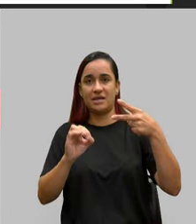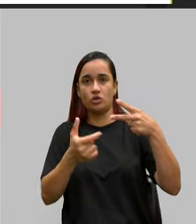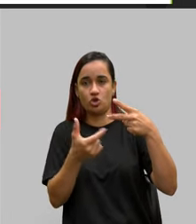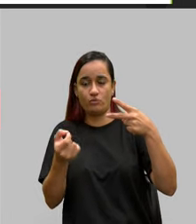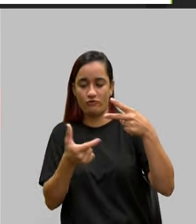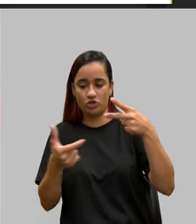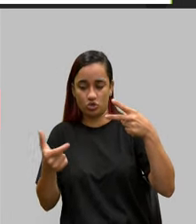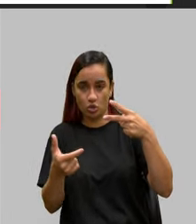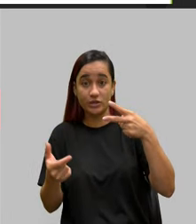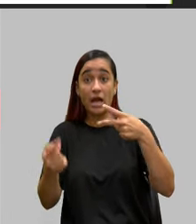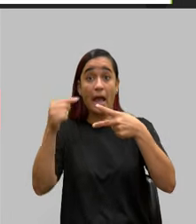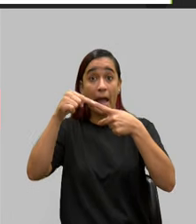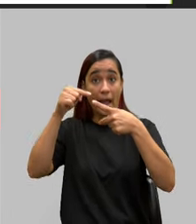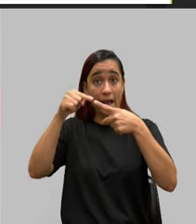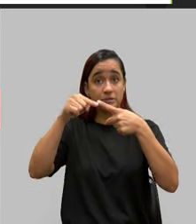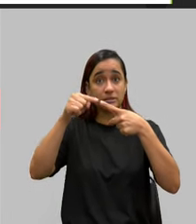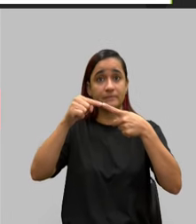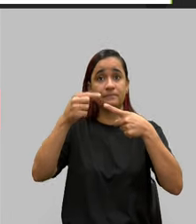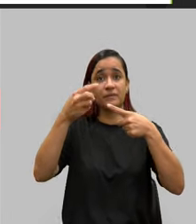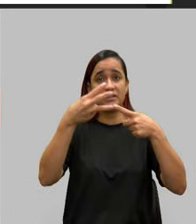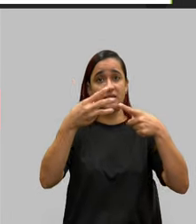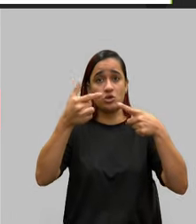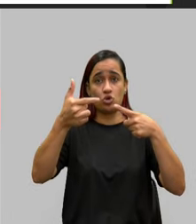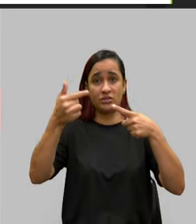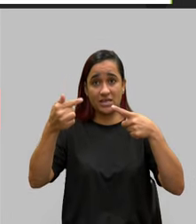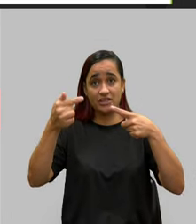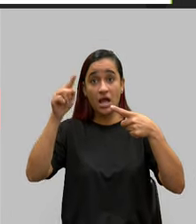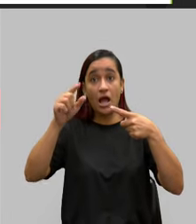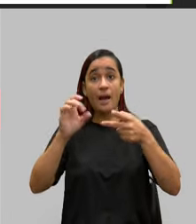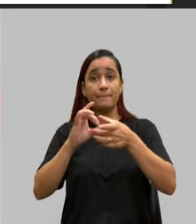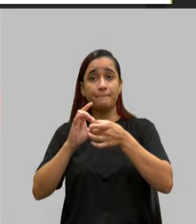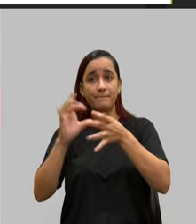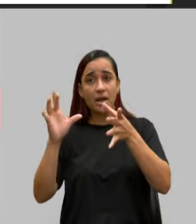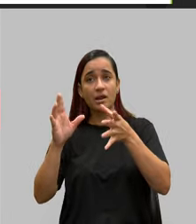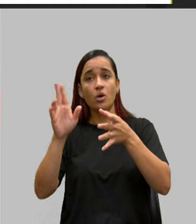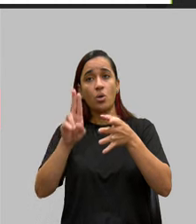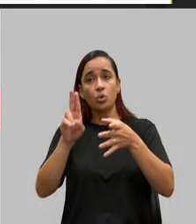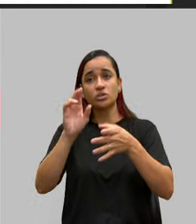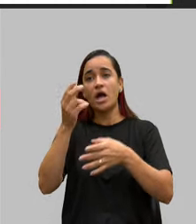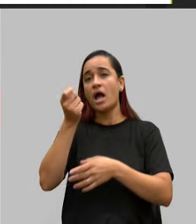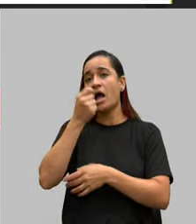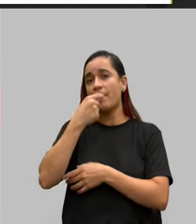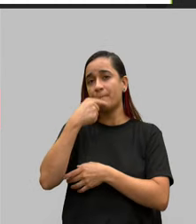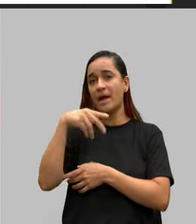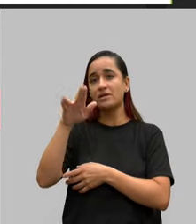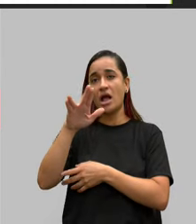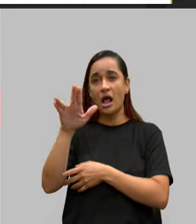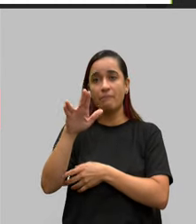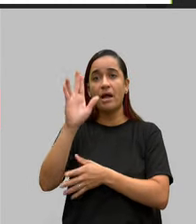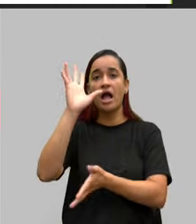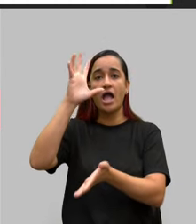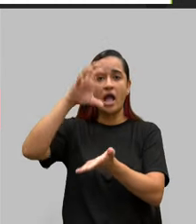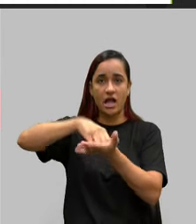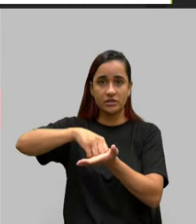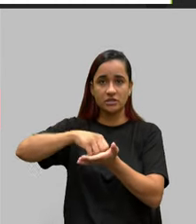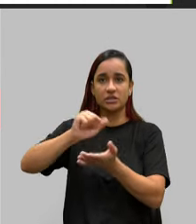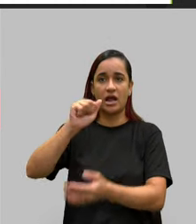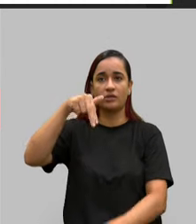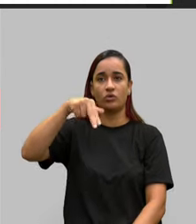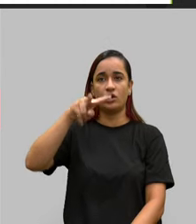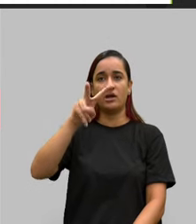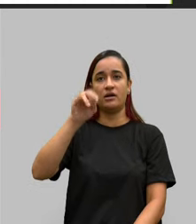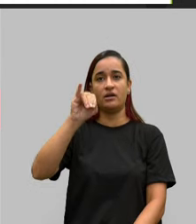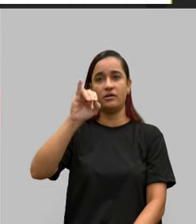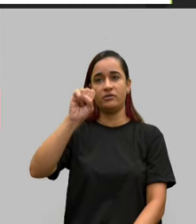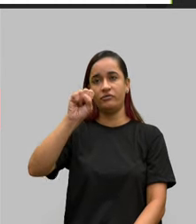é a que permitiu que medicamentos e produtos de cabes fossem registrados na VISA atendendo a vigilância sanitária e que podem